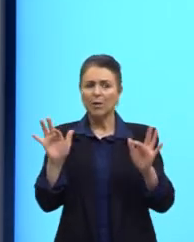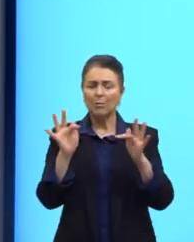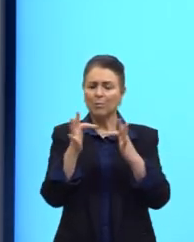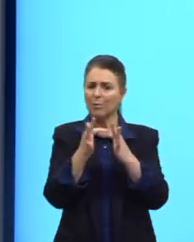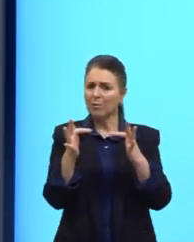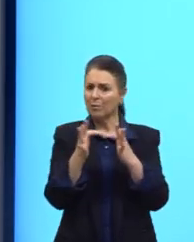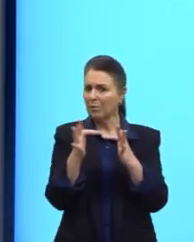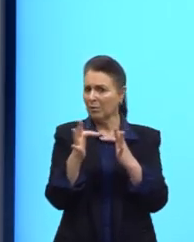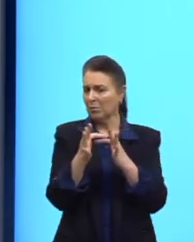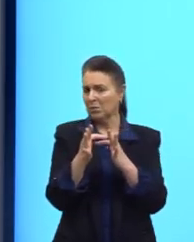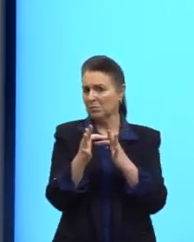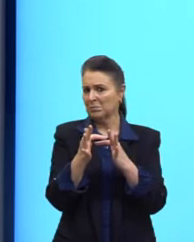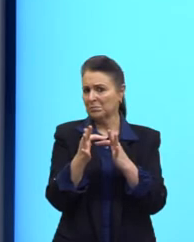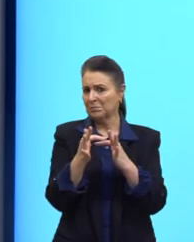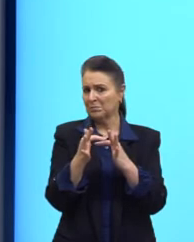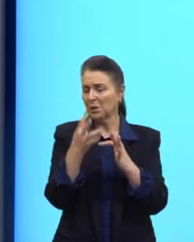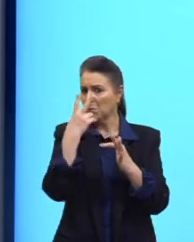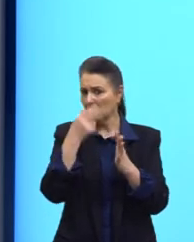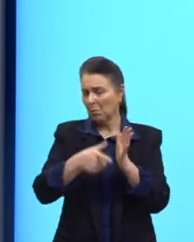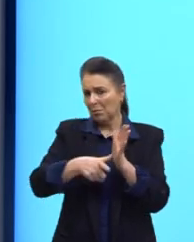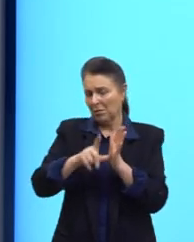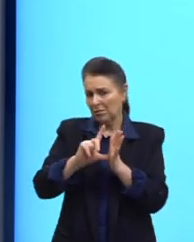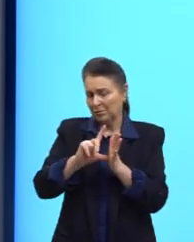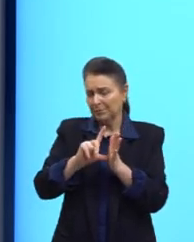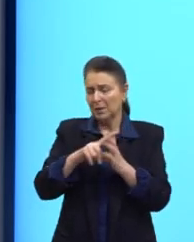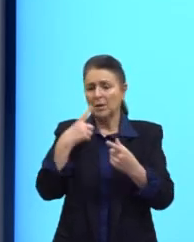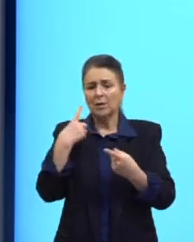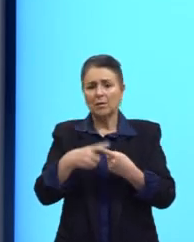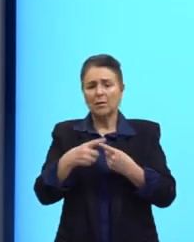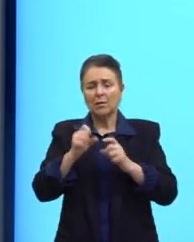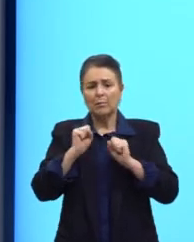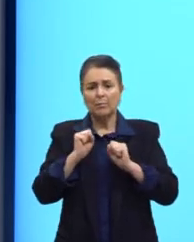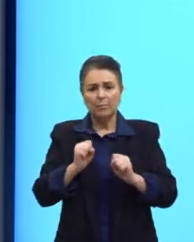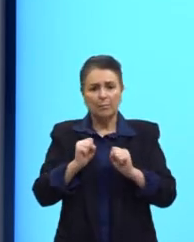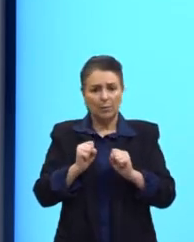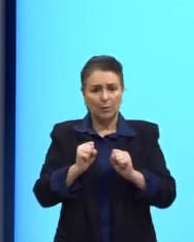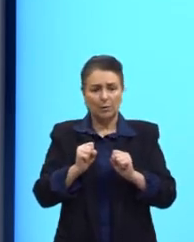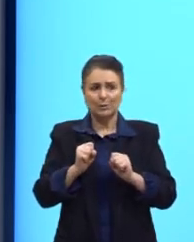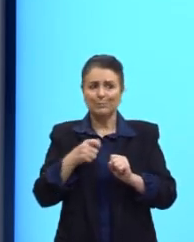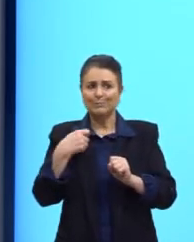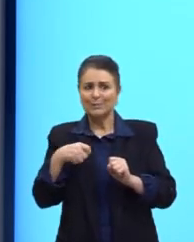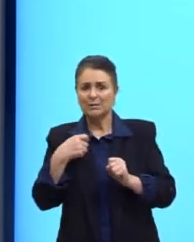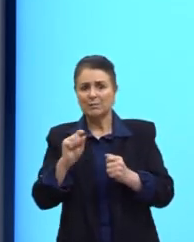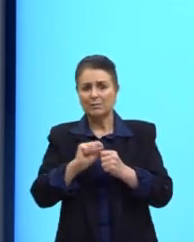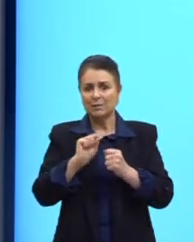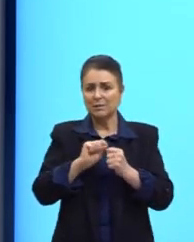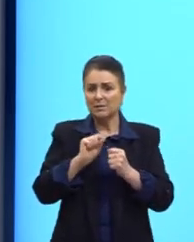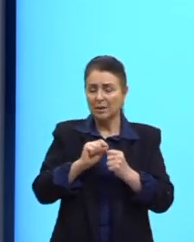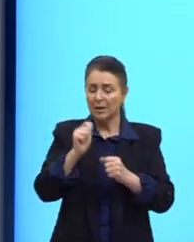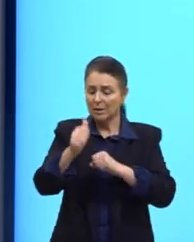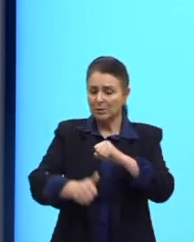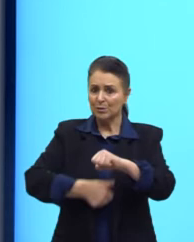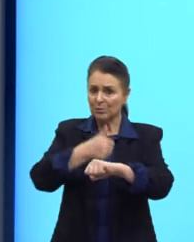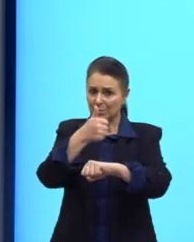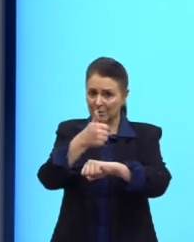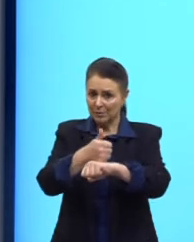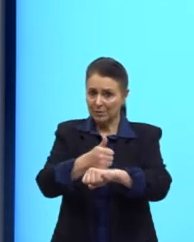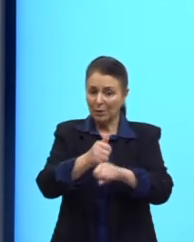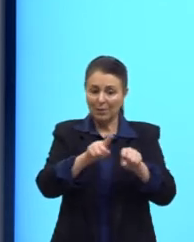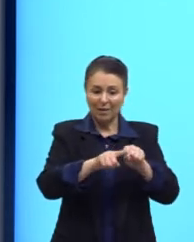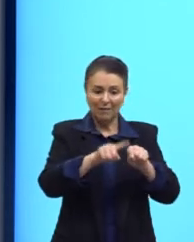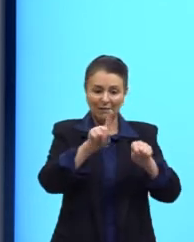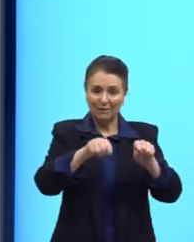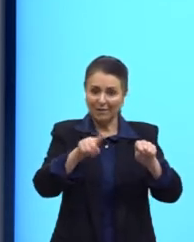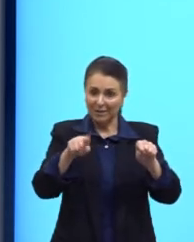geradora como as anteriores porque pode ser necessário realizar-se substituição da variável